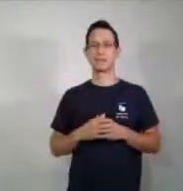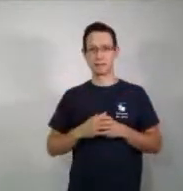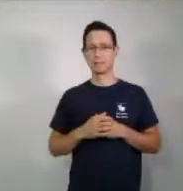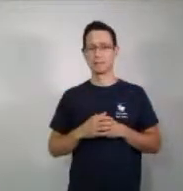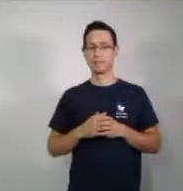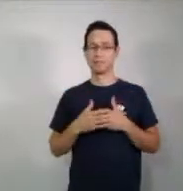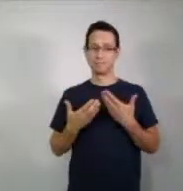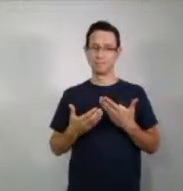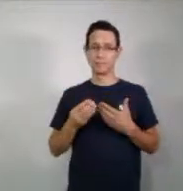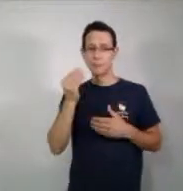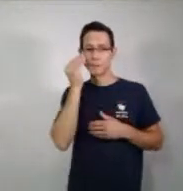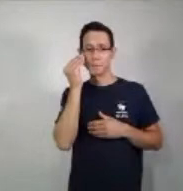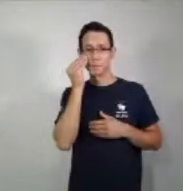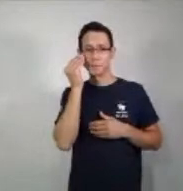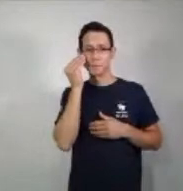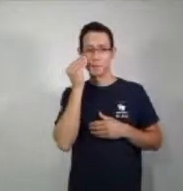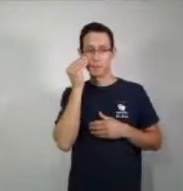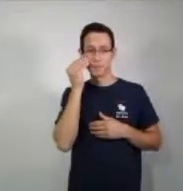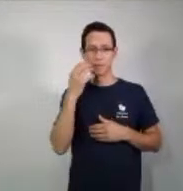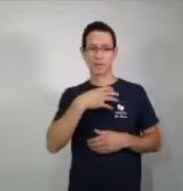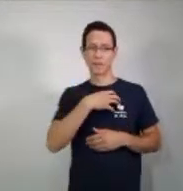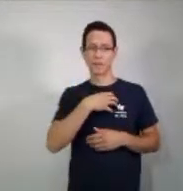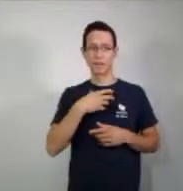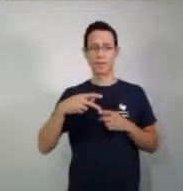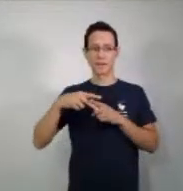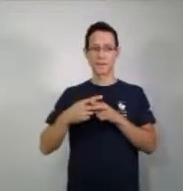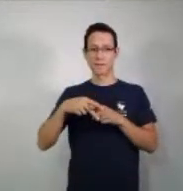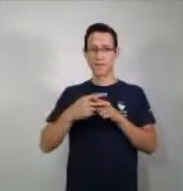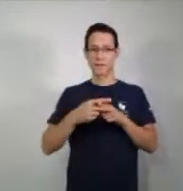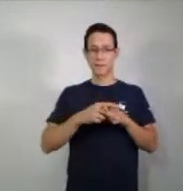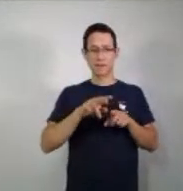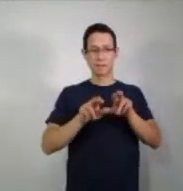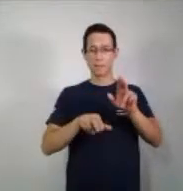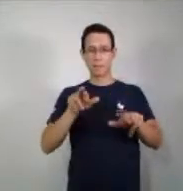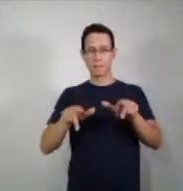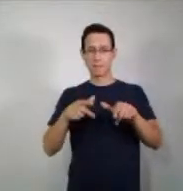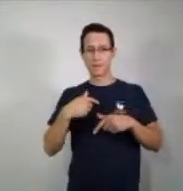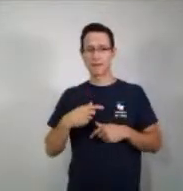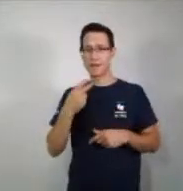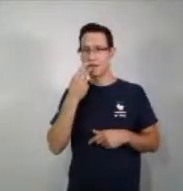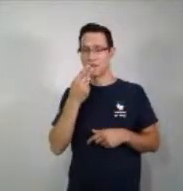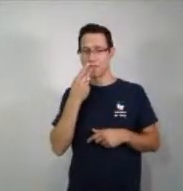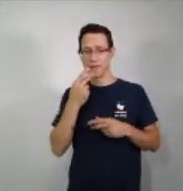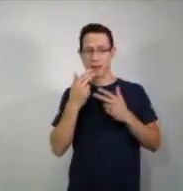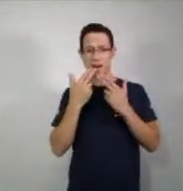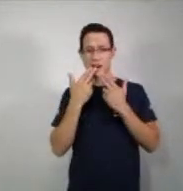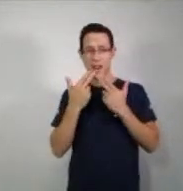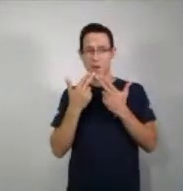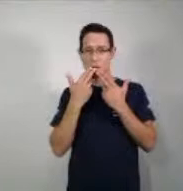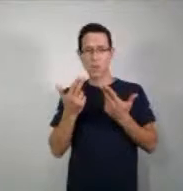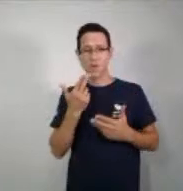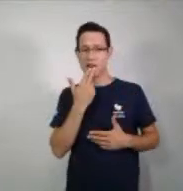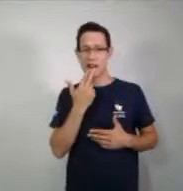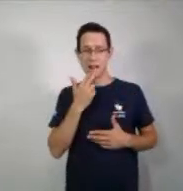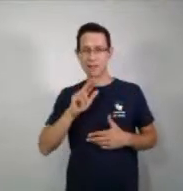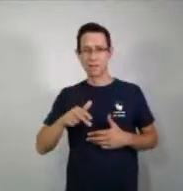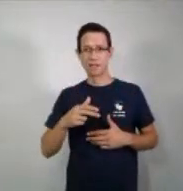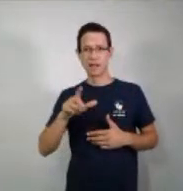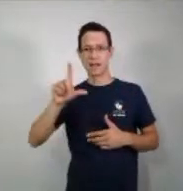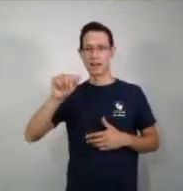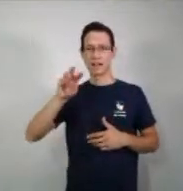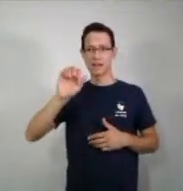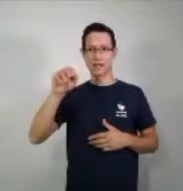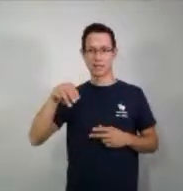foi tentando, como ele tinha realmente muitas ferramentas, no sentido que ele falava muitas línguas, ele falava latim, falava italiano, ele falava